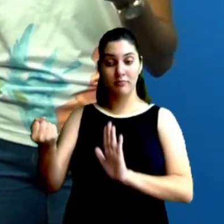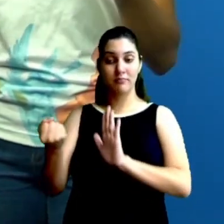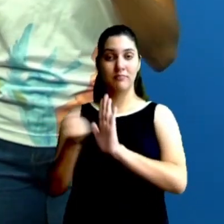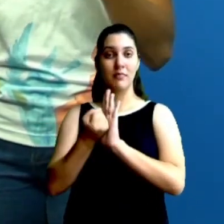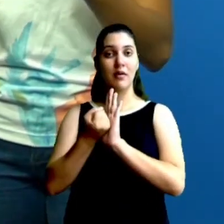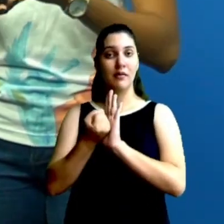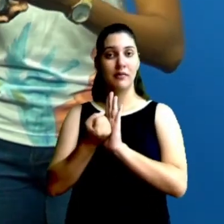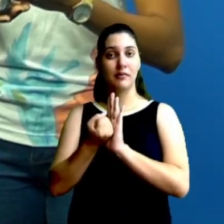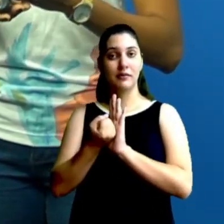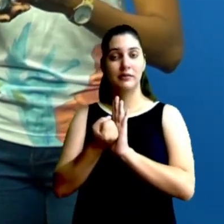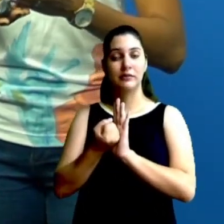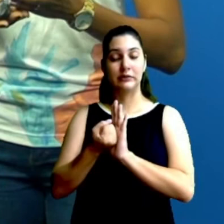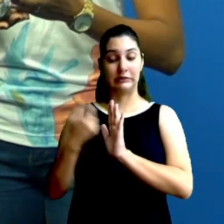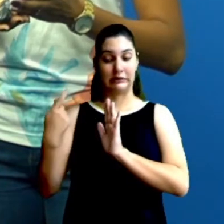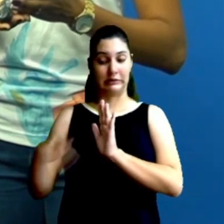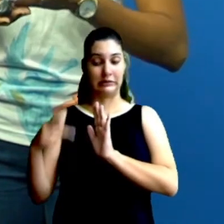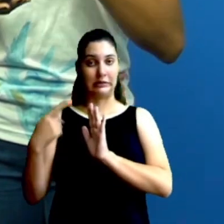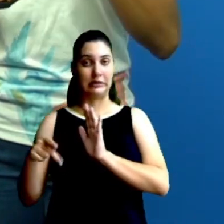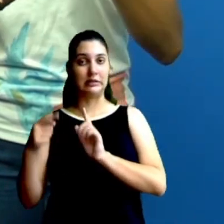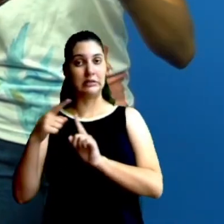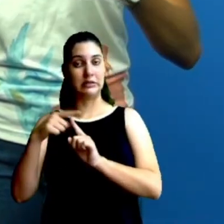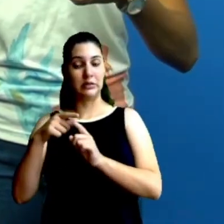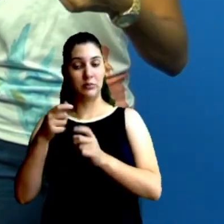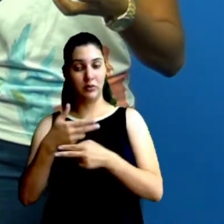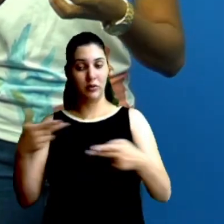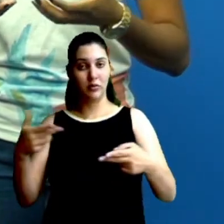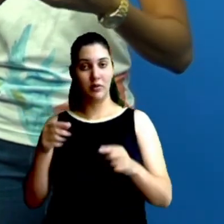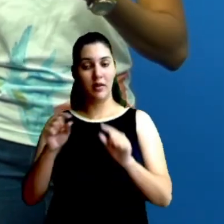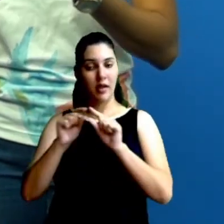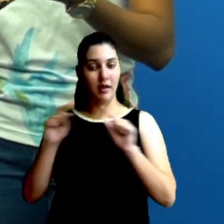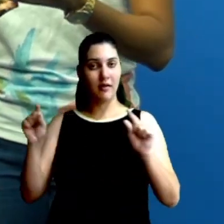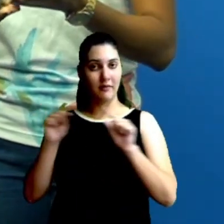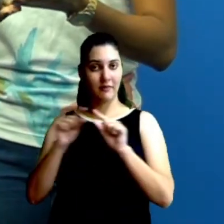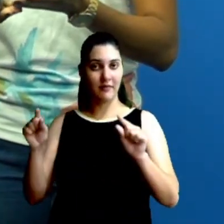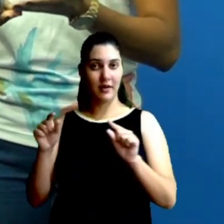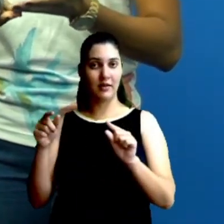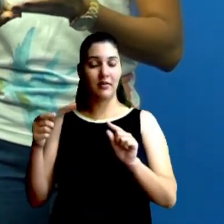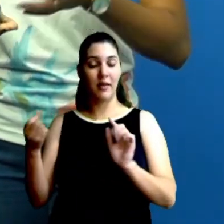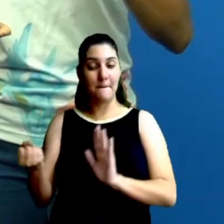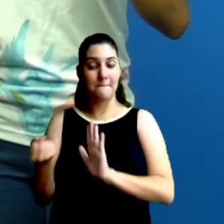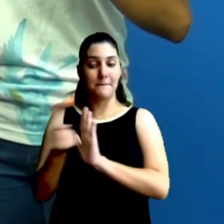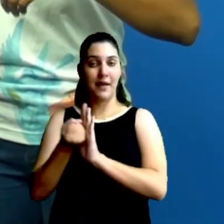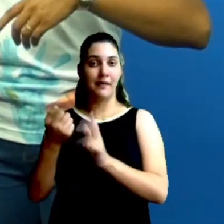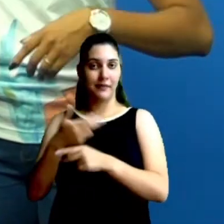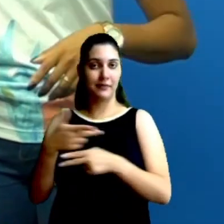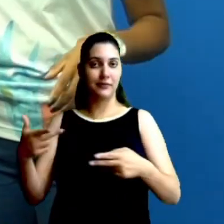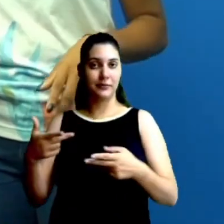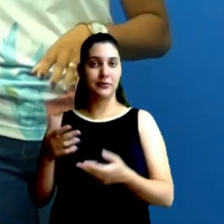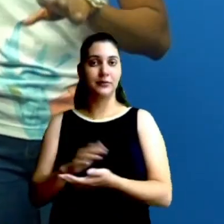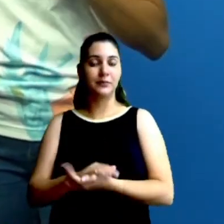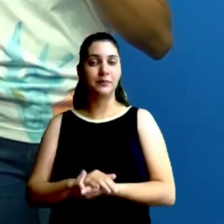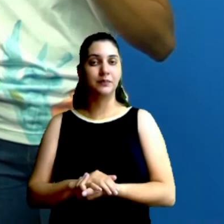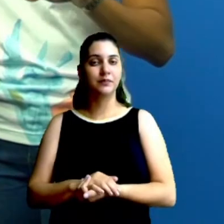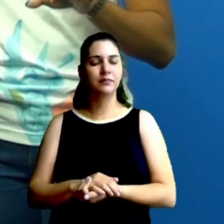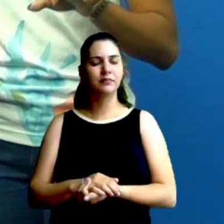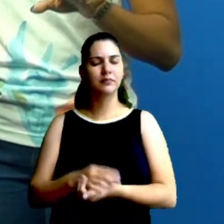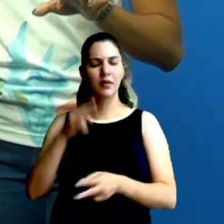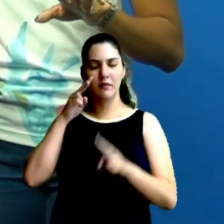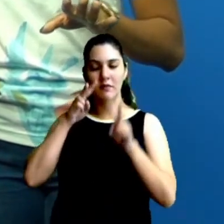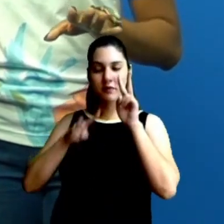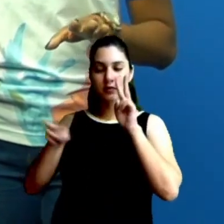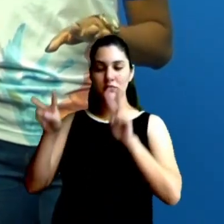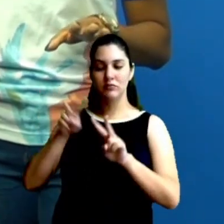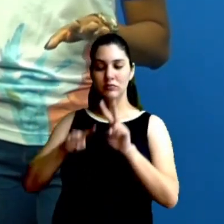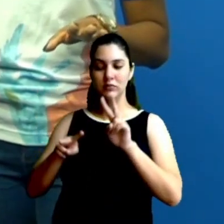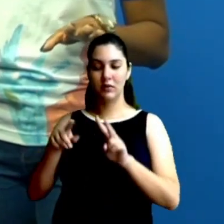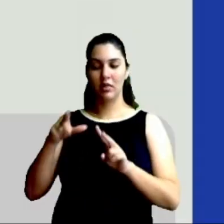marca daquele produto, tá? A frase se torna até uma marca do produto. Então, vê só,